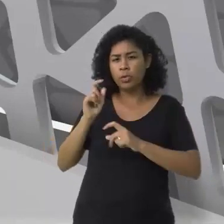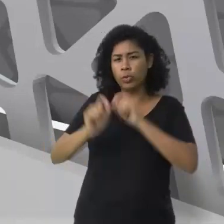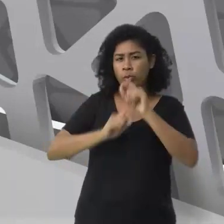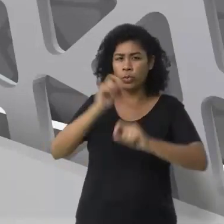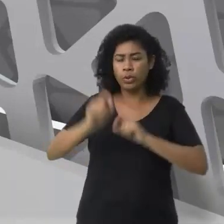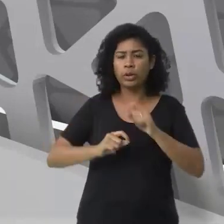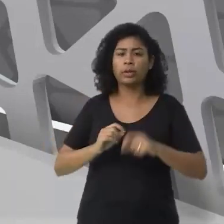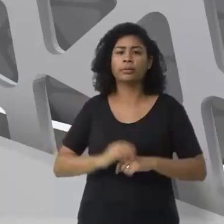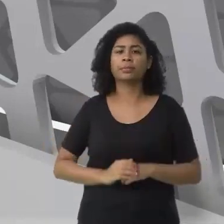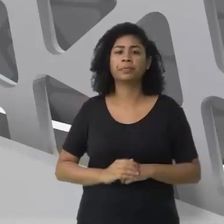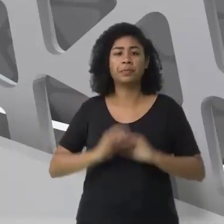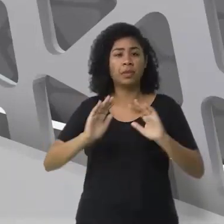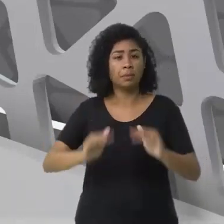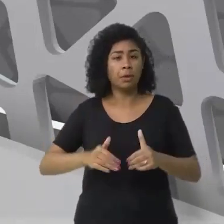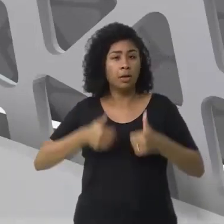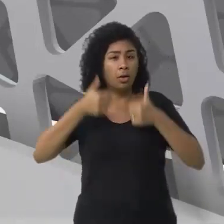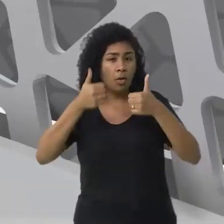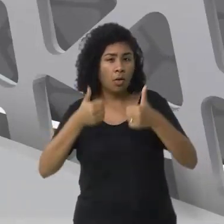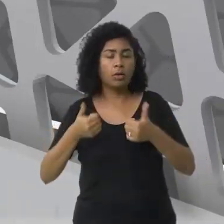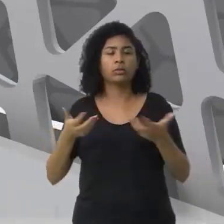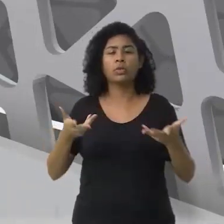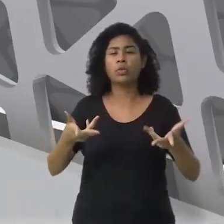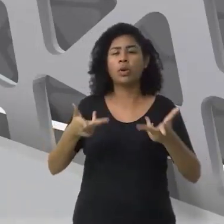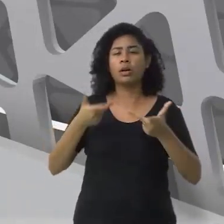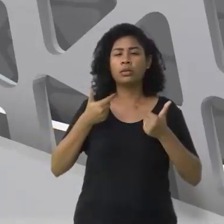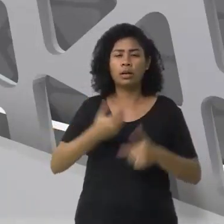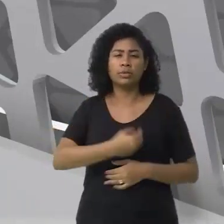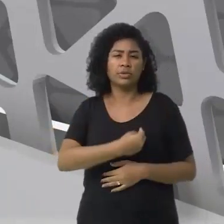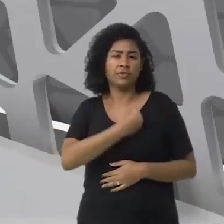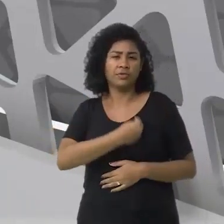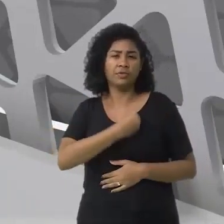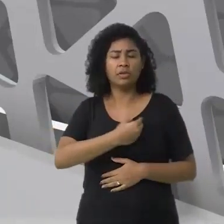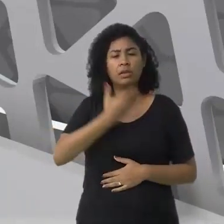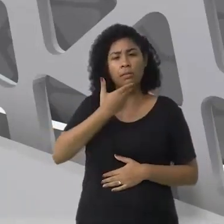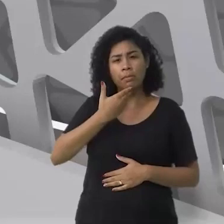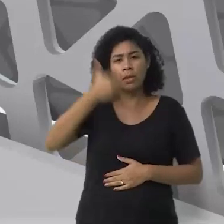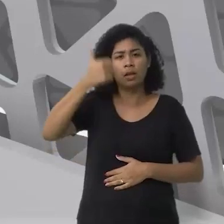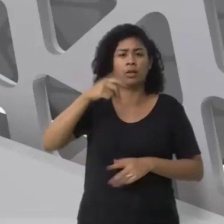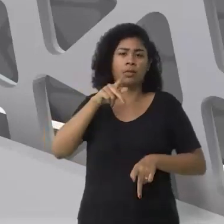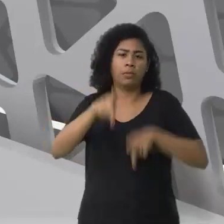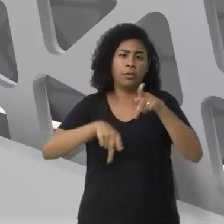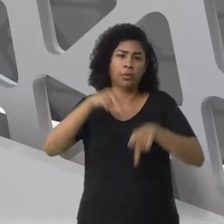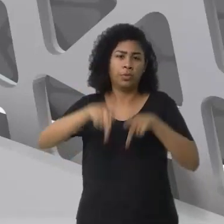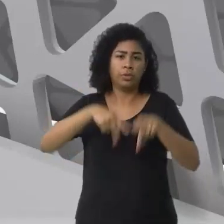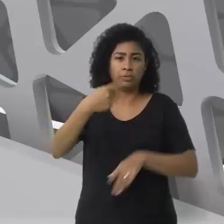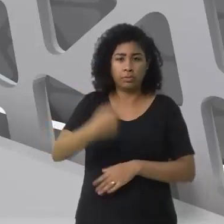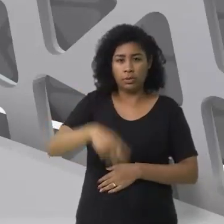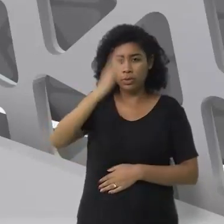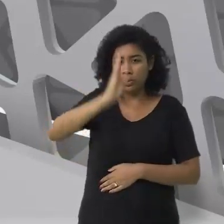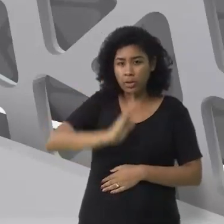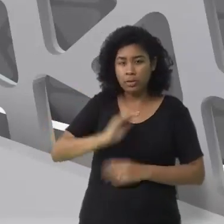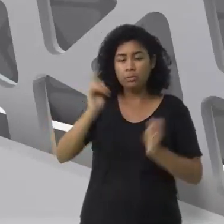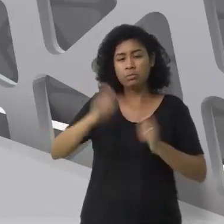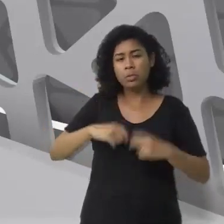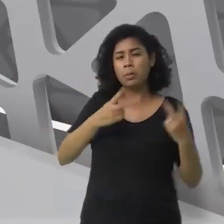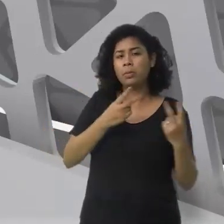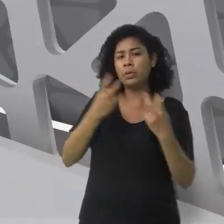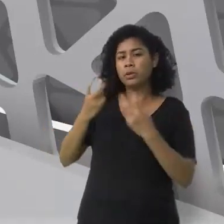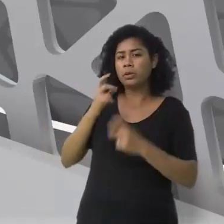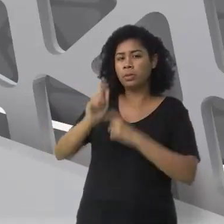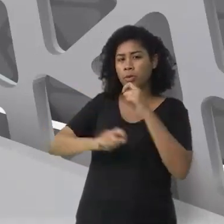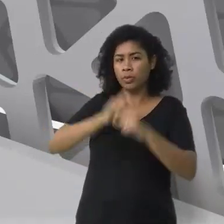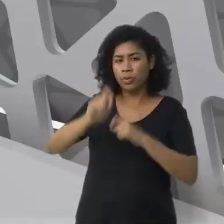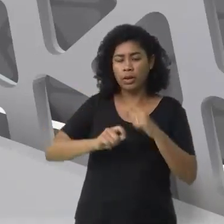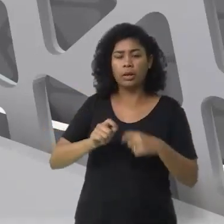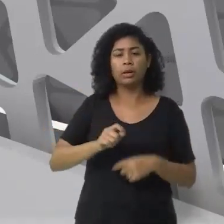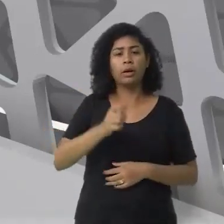a melhoria, uma qualidade de vida melhor da população brasileira, a gente verifica que essa